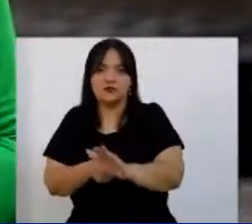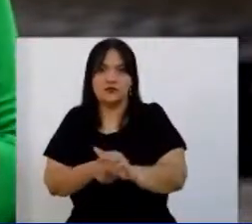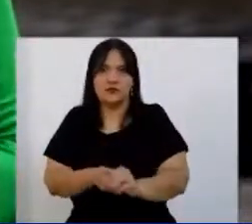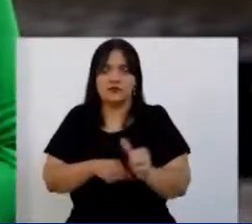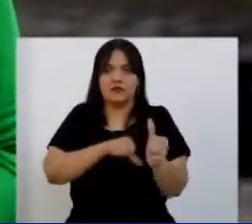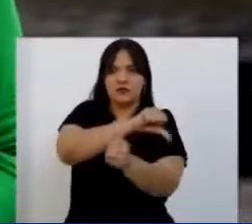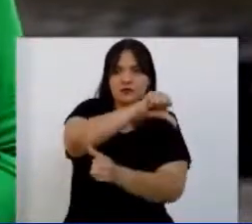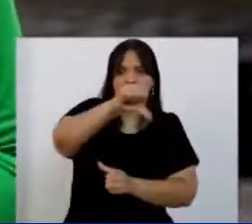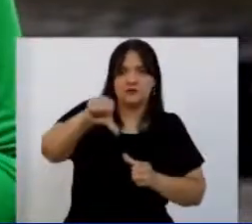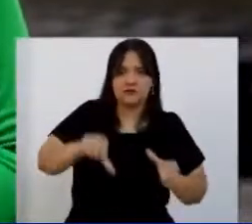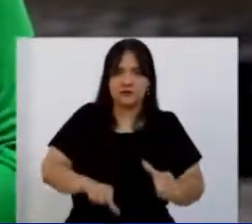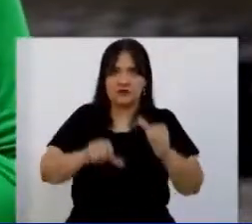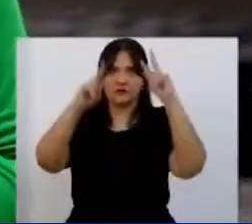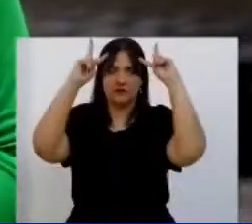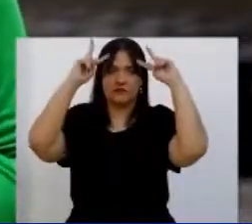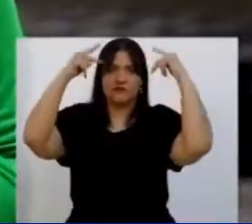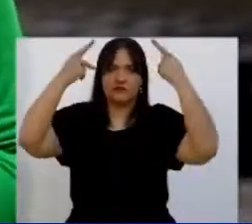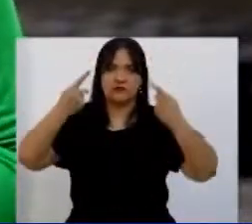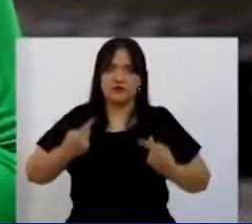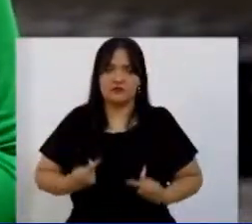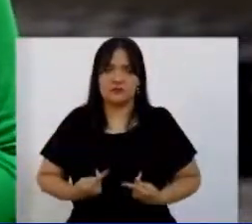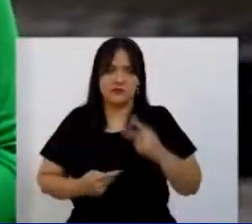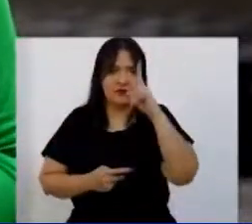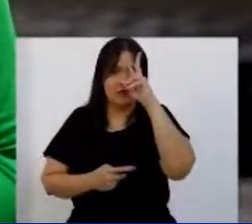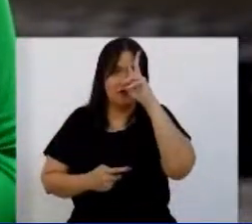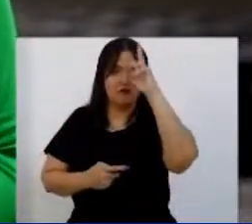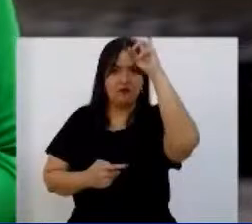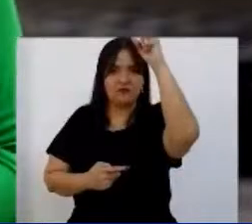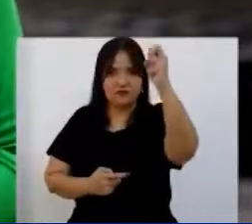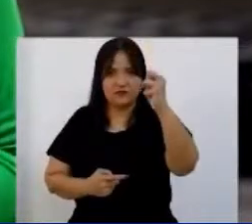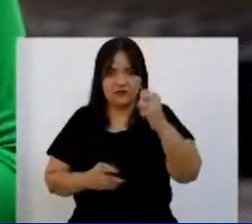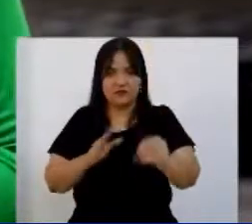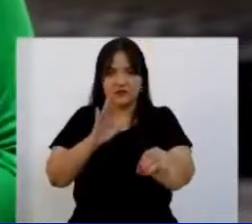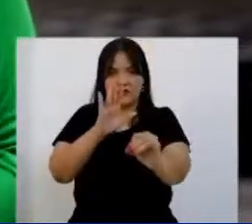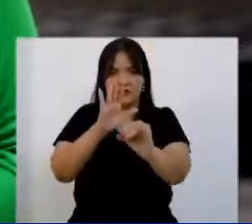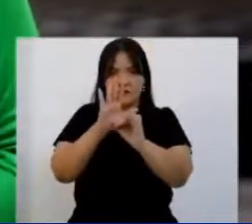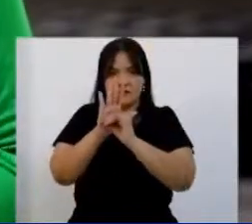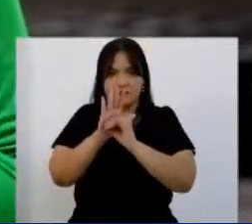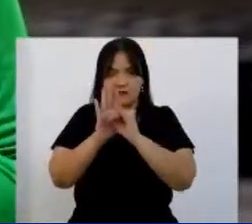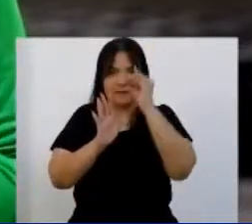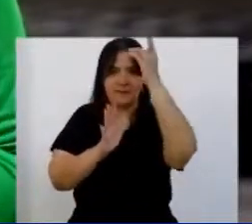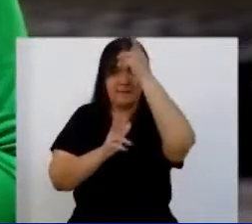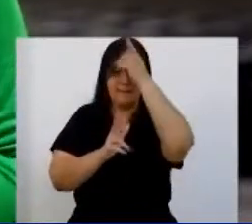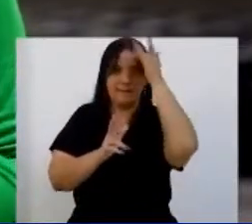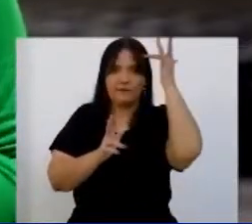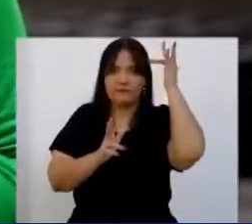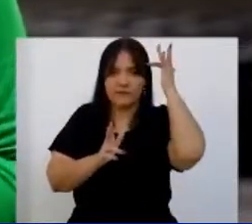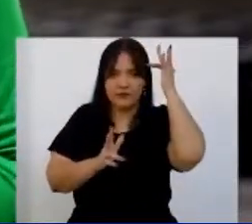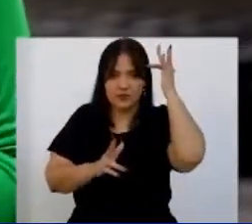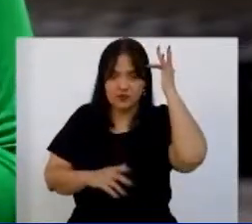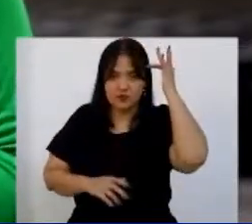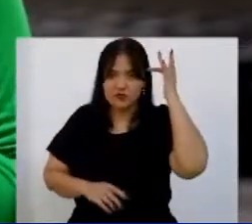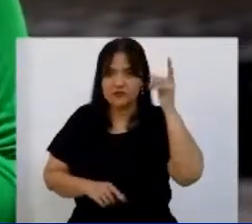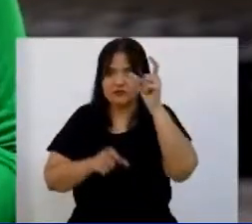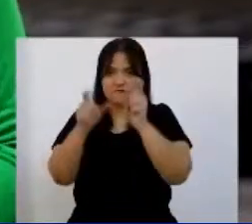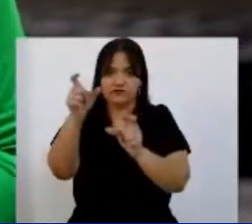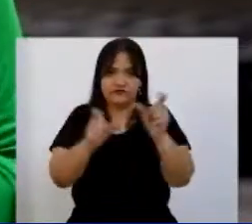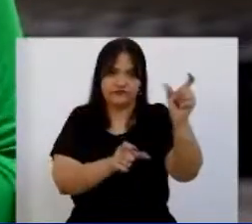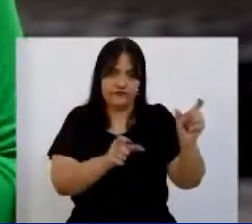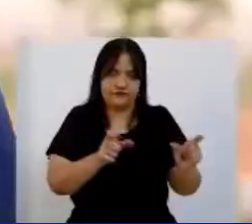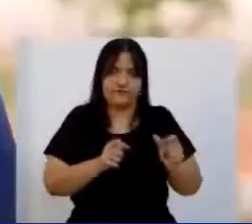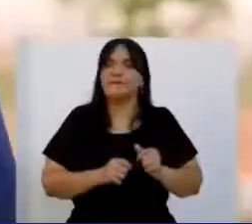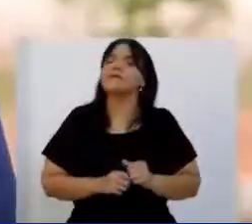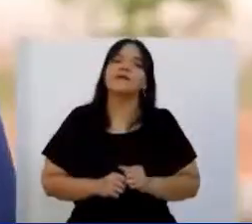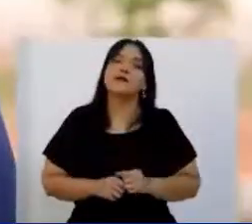o amadurecimento do ser humano e fortalecem a identidade pessoal e